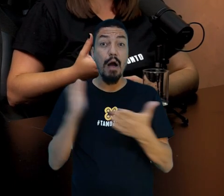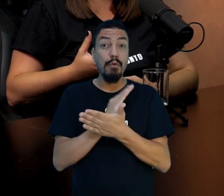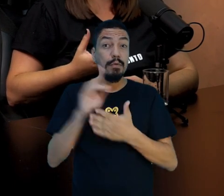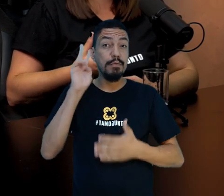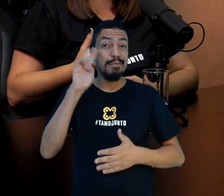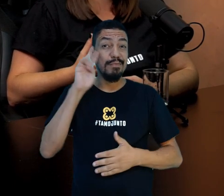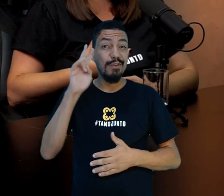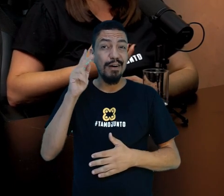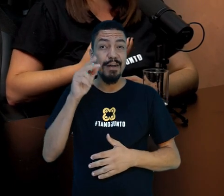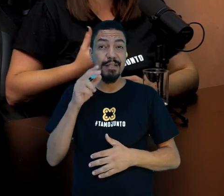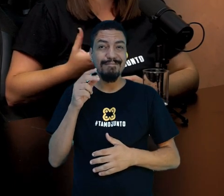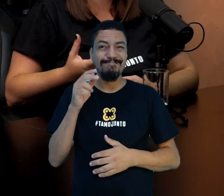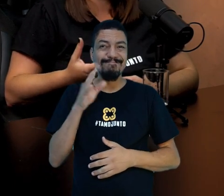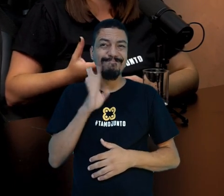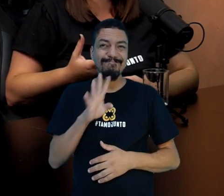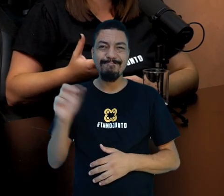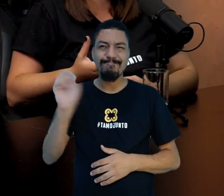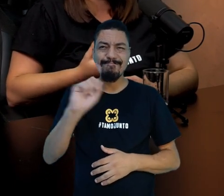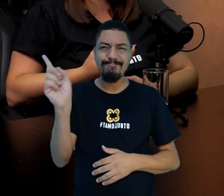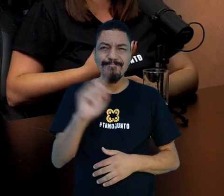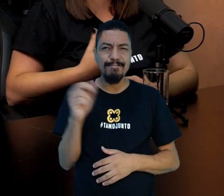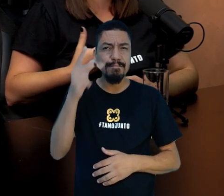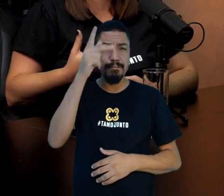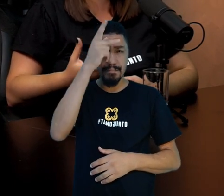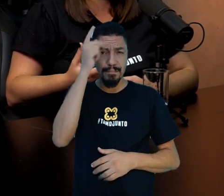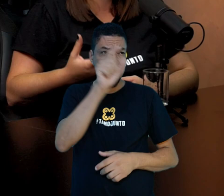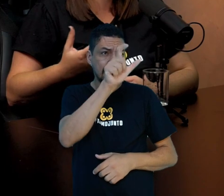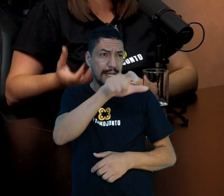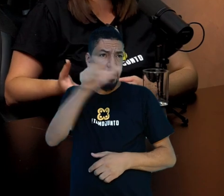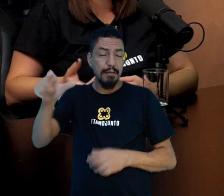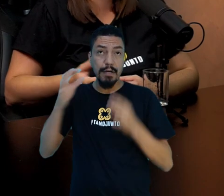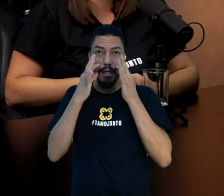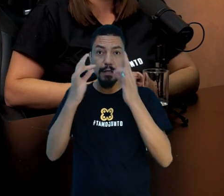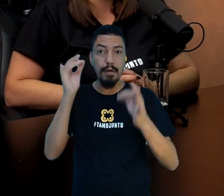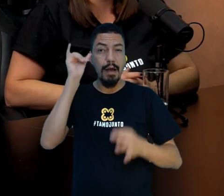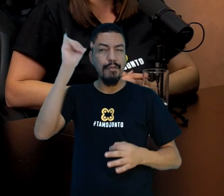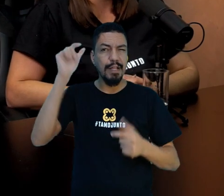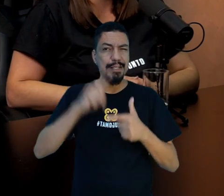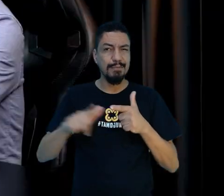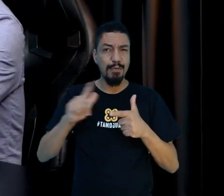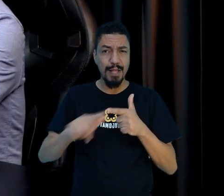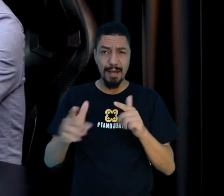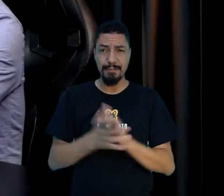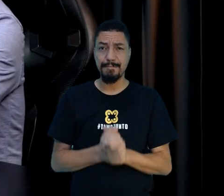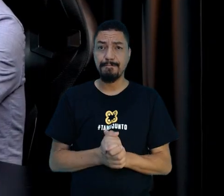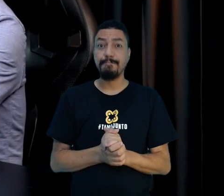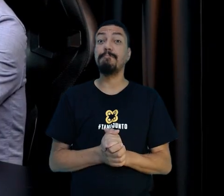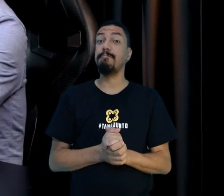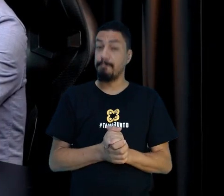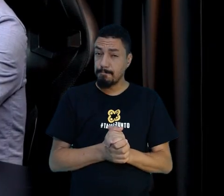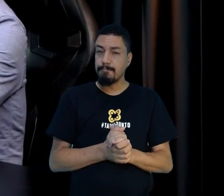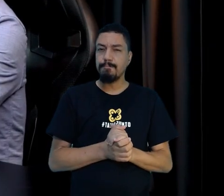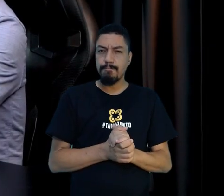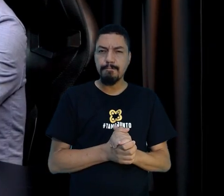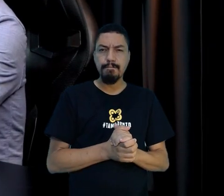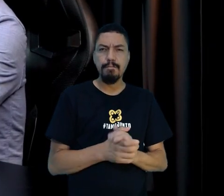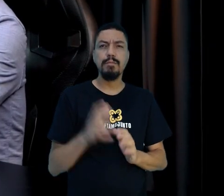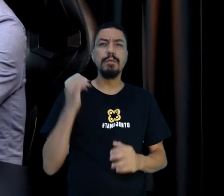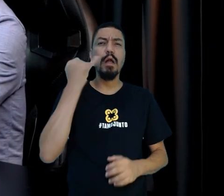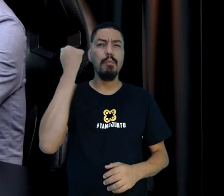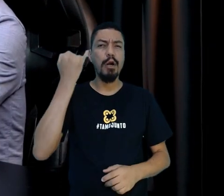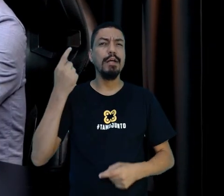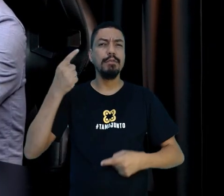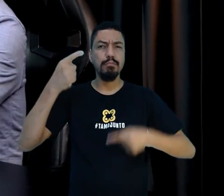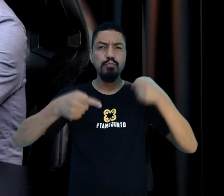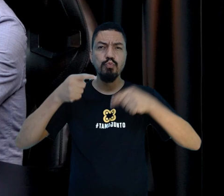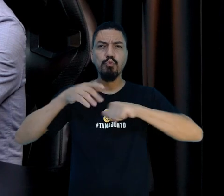não tão legais que as pessoas fiquem atentas para não cometer esses erros. Sim. Eu acho que isso é